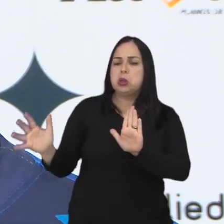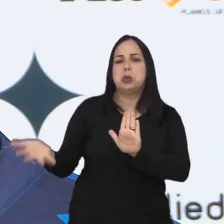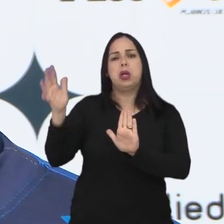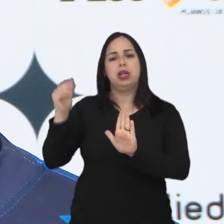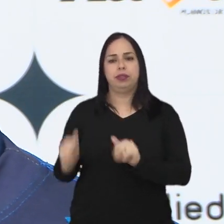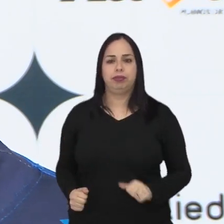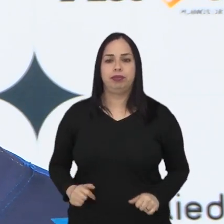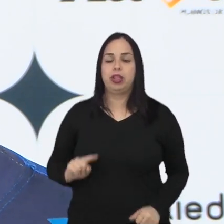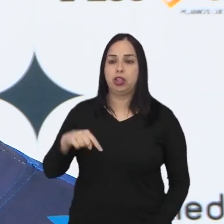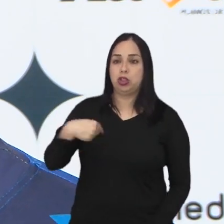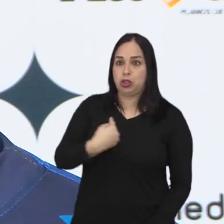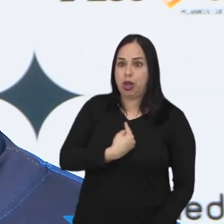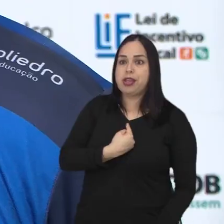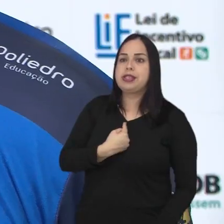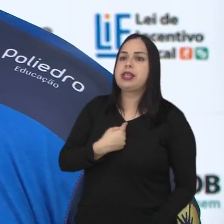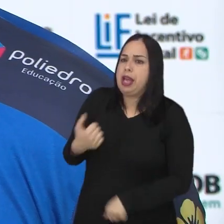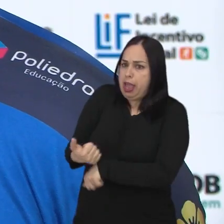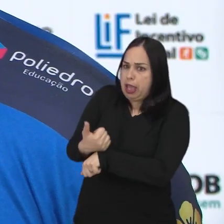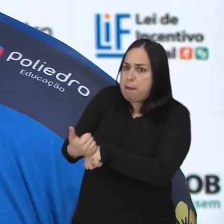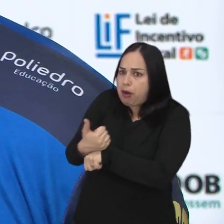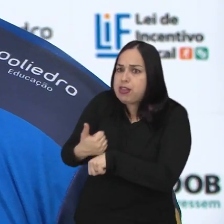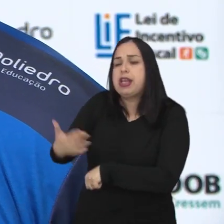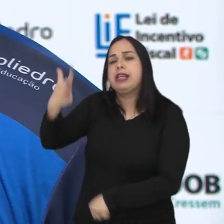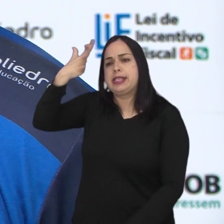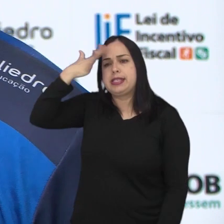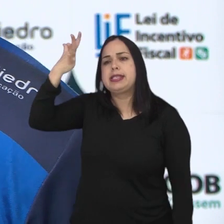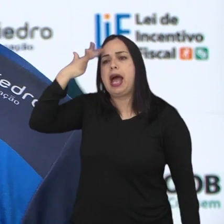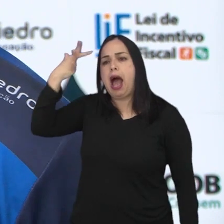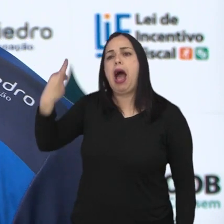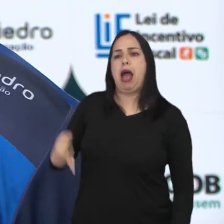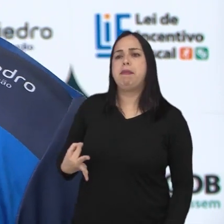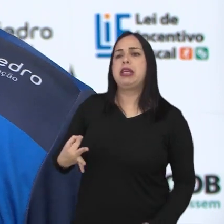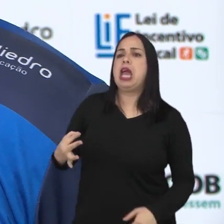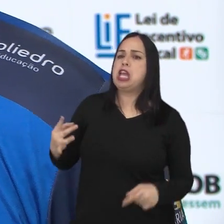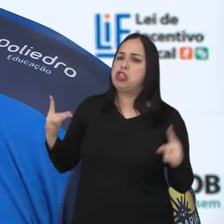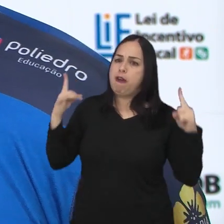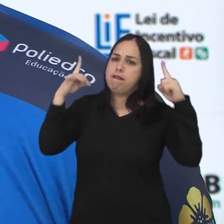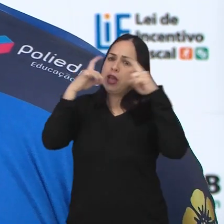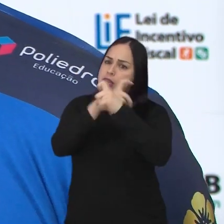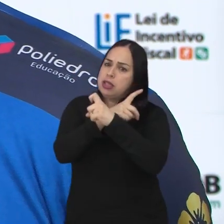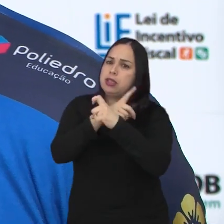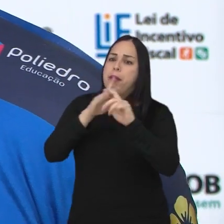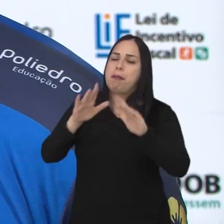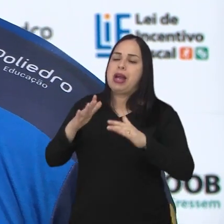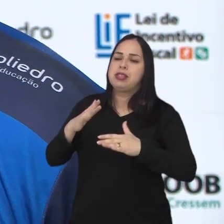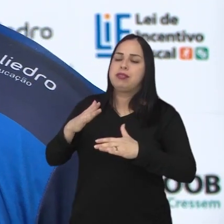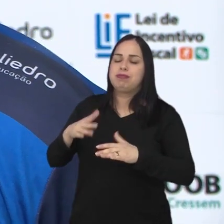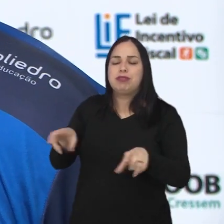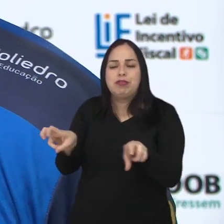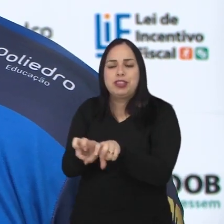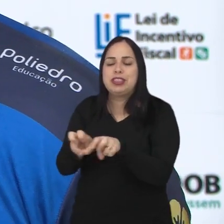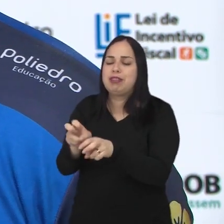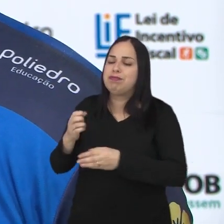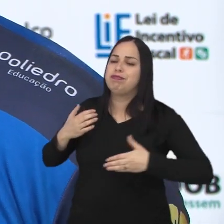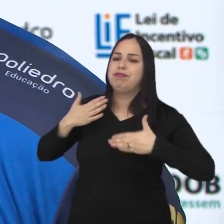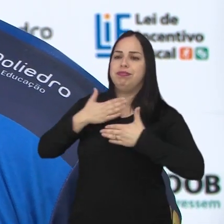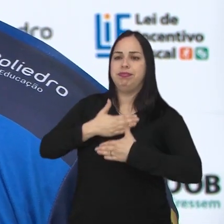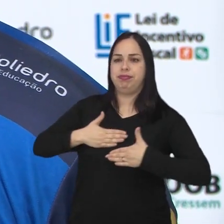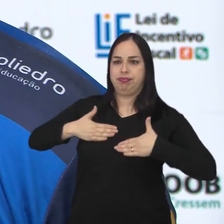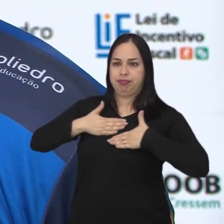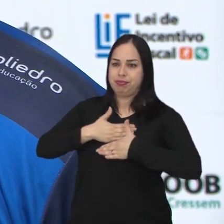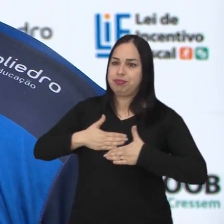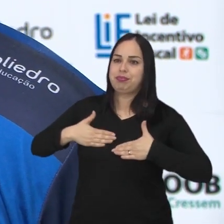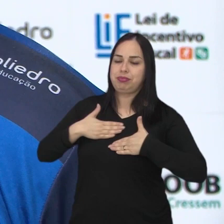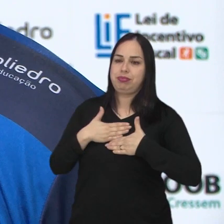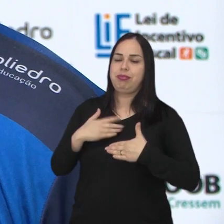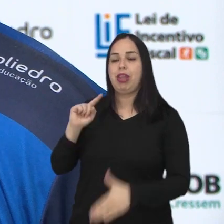incentivar a modalidade entre os jovens. A gente que vive disso sabe da dificuldade, mas o quão prazeroso é o